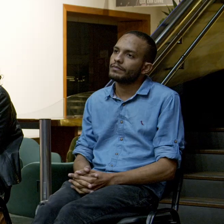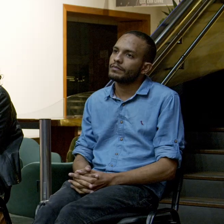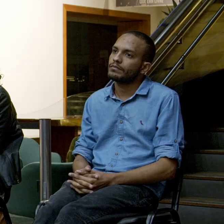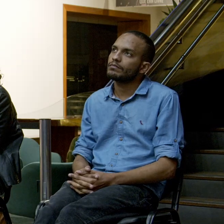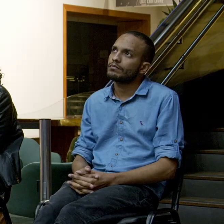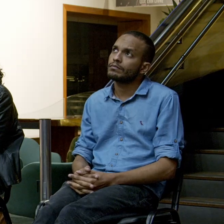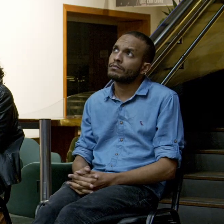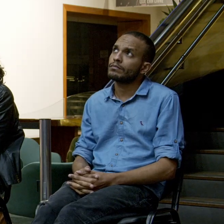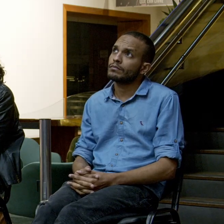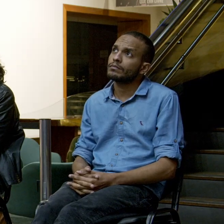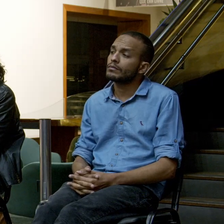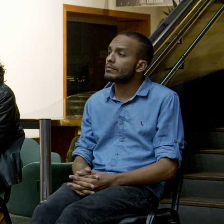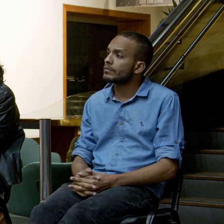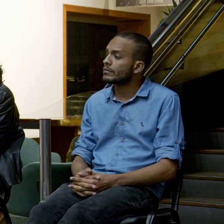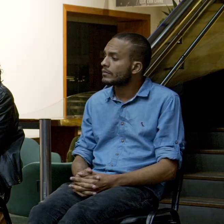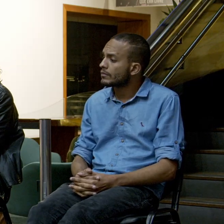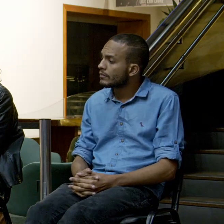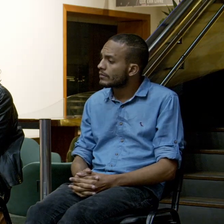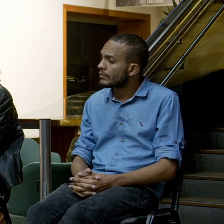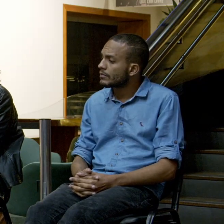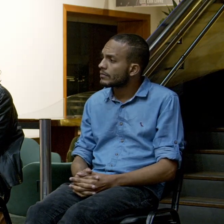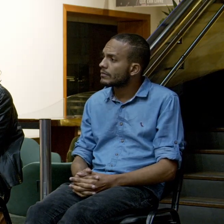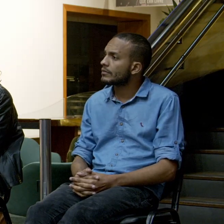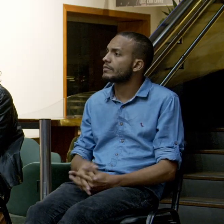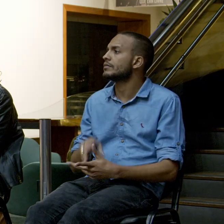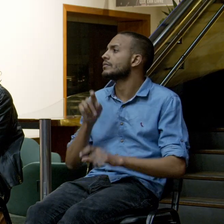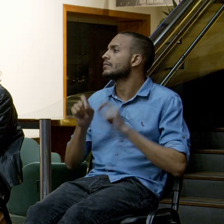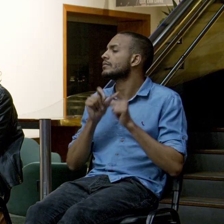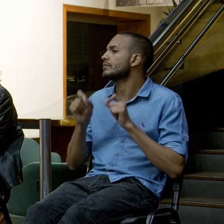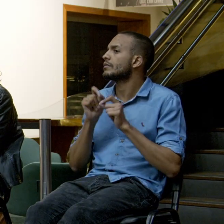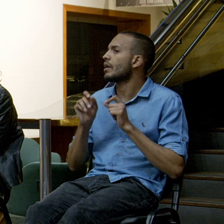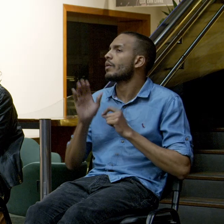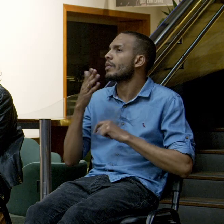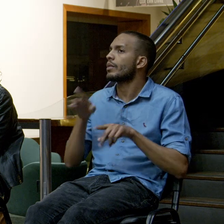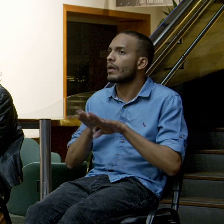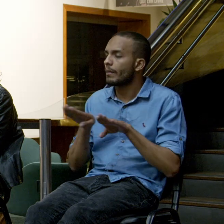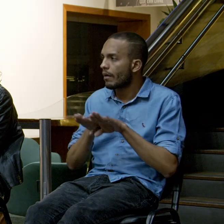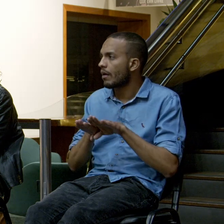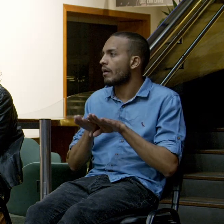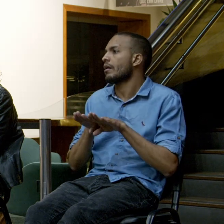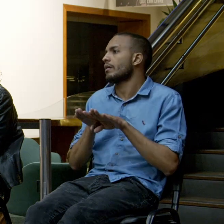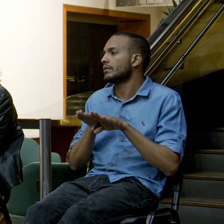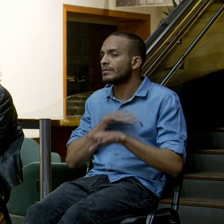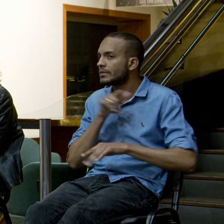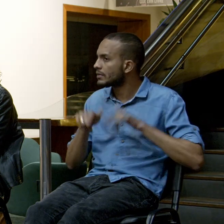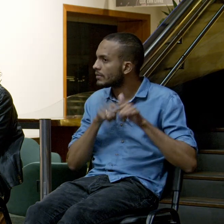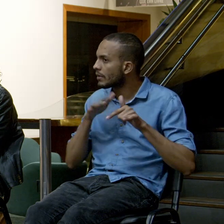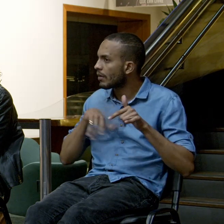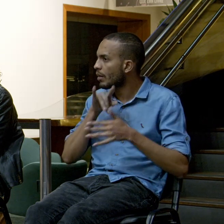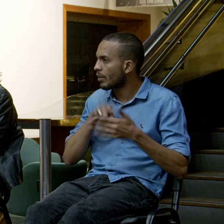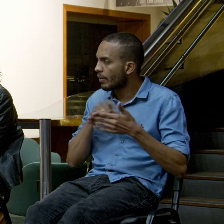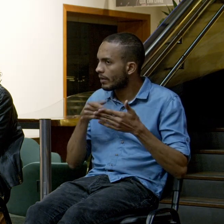Acho até que, enfim, só uma coisa que também me ocorreu, né, que tem um trabalho na